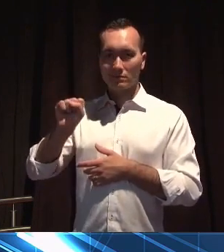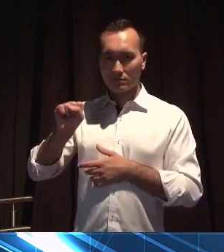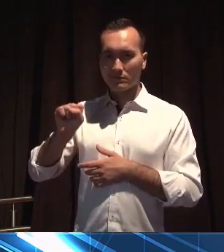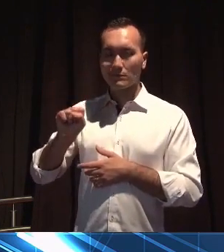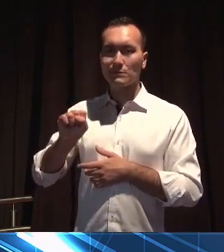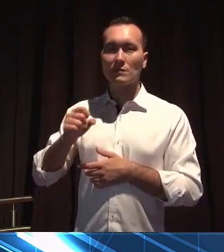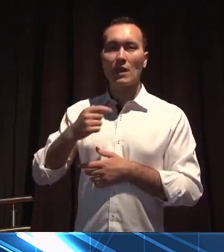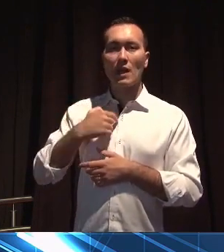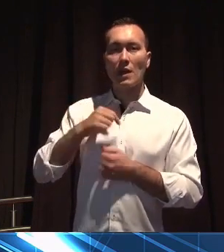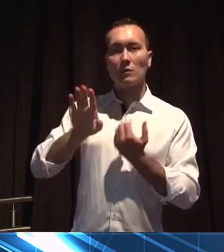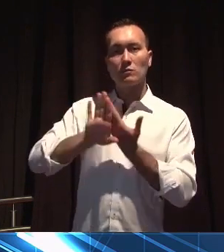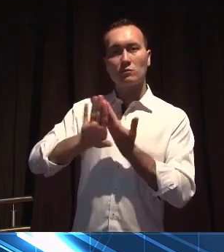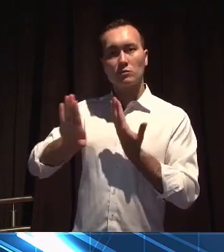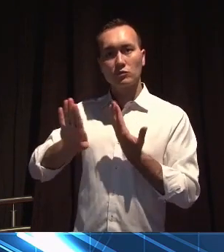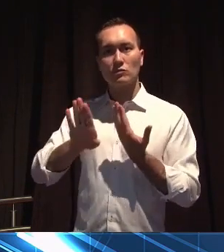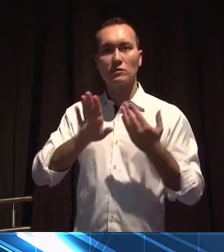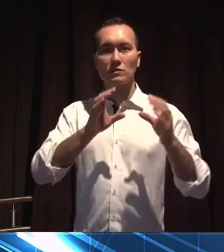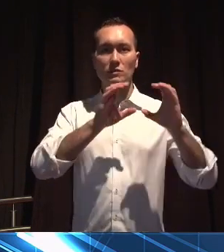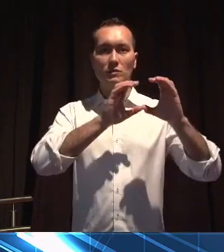beleza